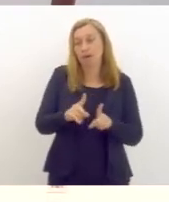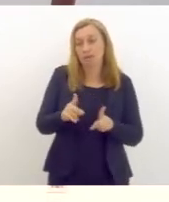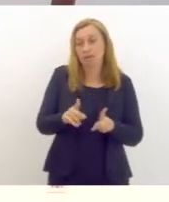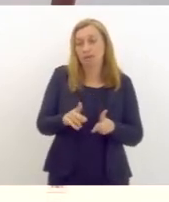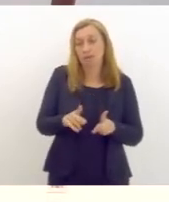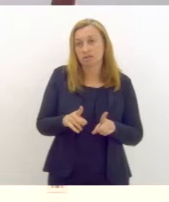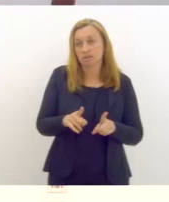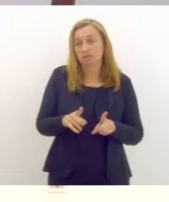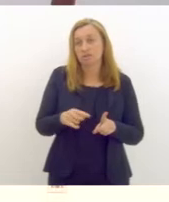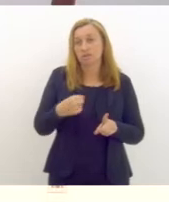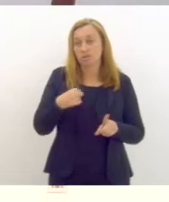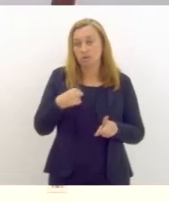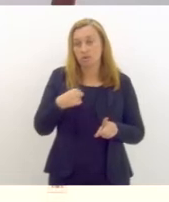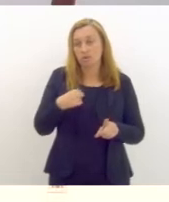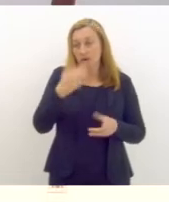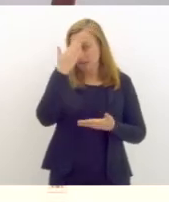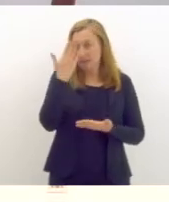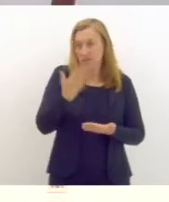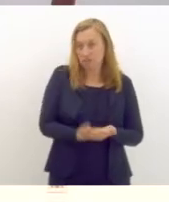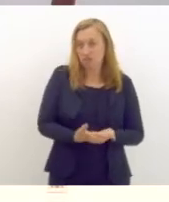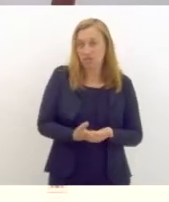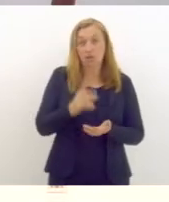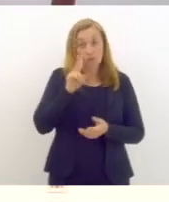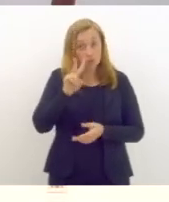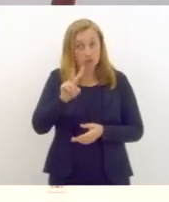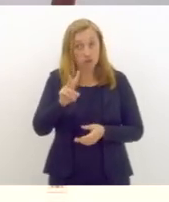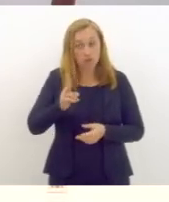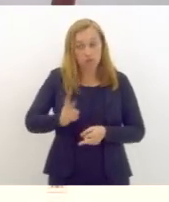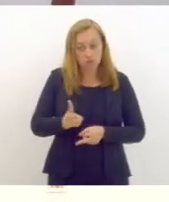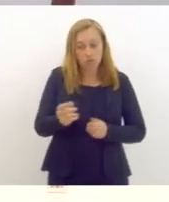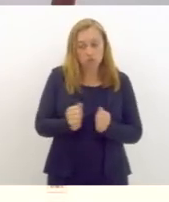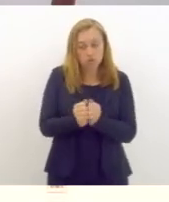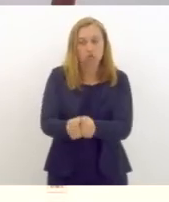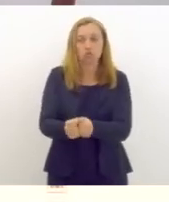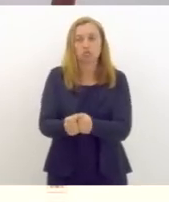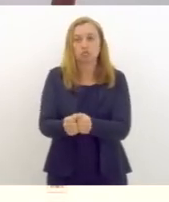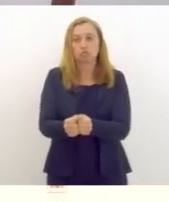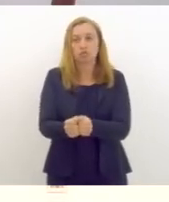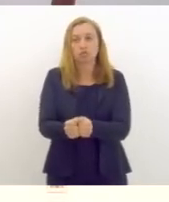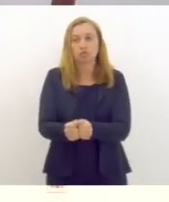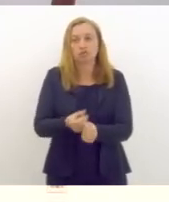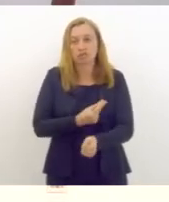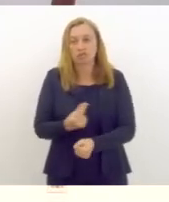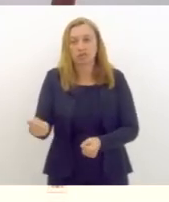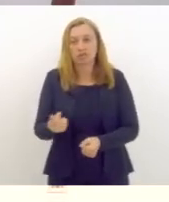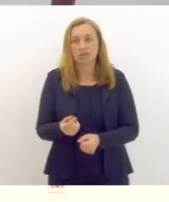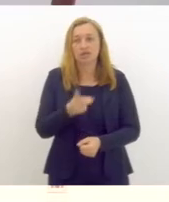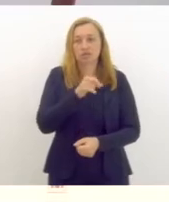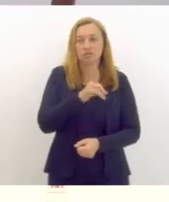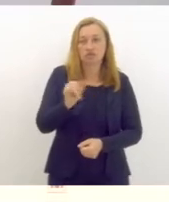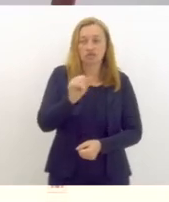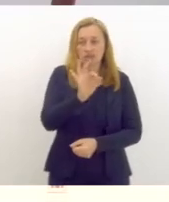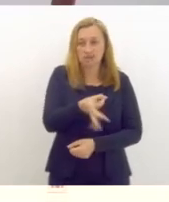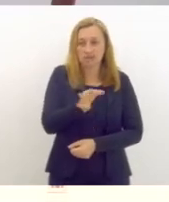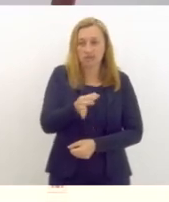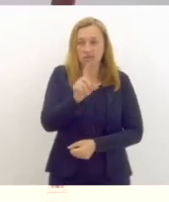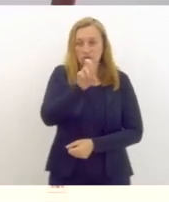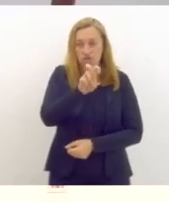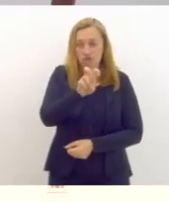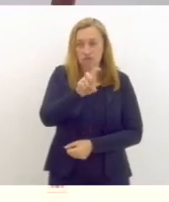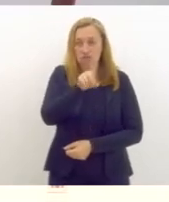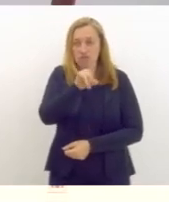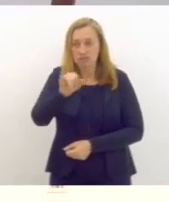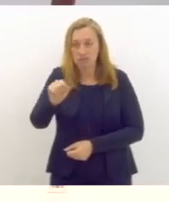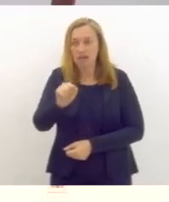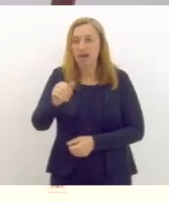começou o otimista em veterado eu enxergo que a gente continua Unido e coeso e que sai daqui com uma data na semana do dia 5 ao dia 9 para